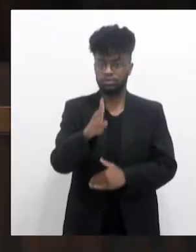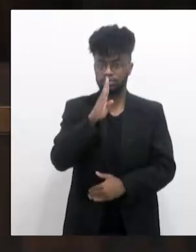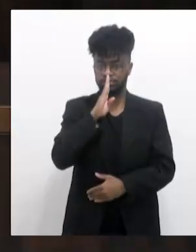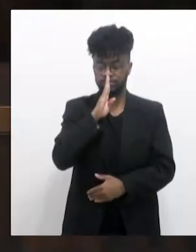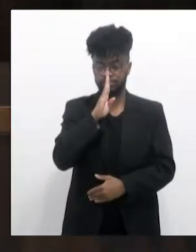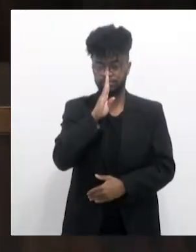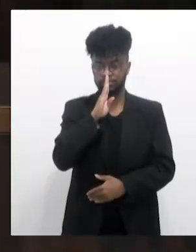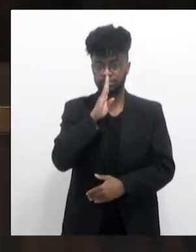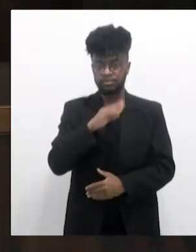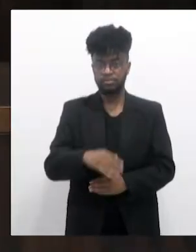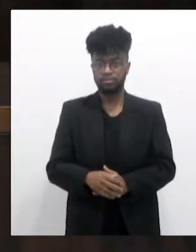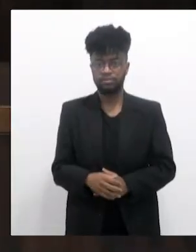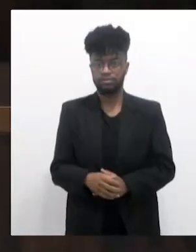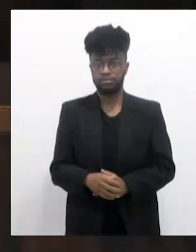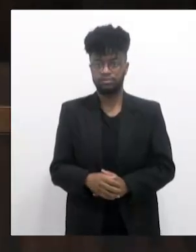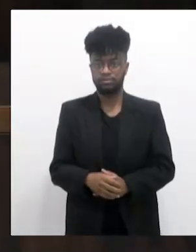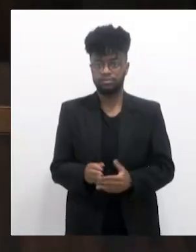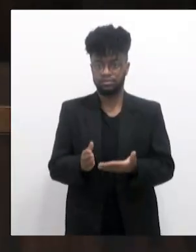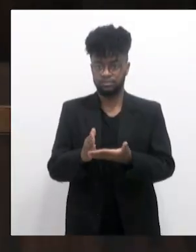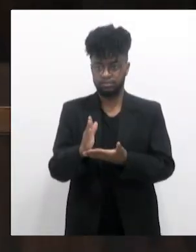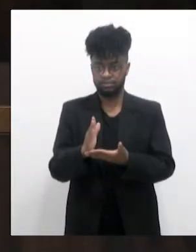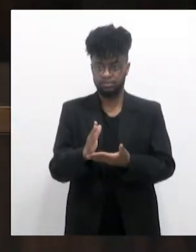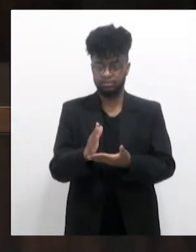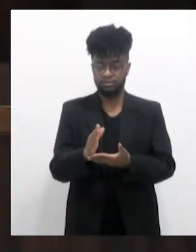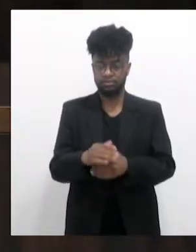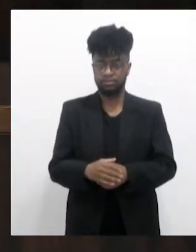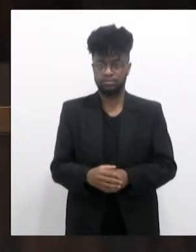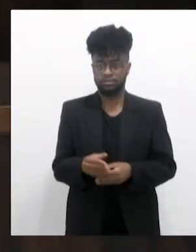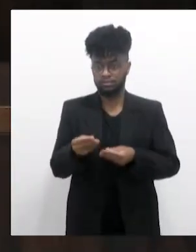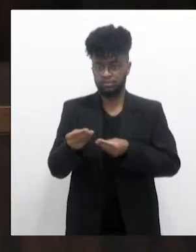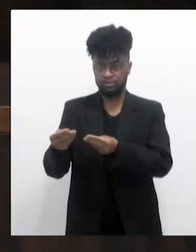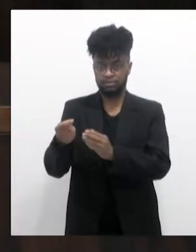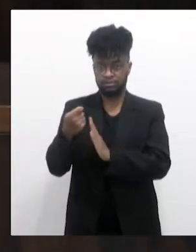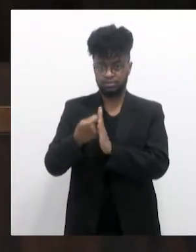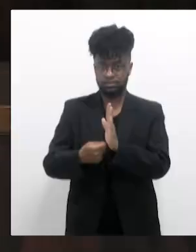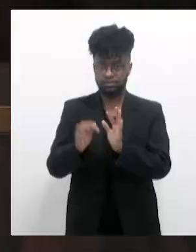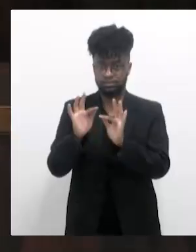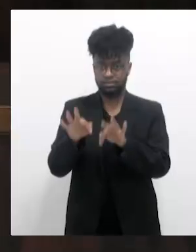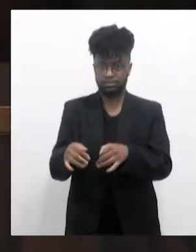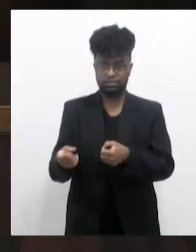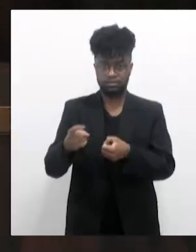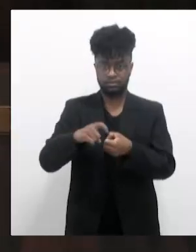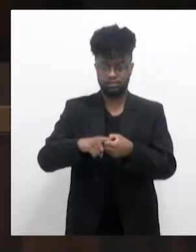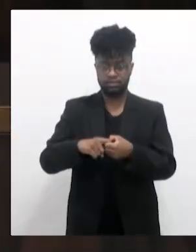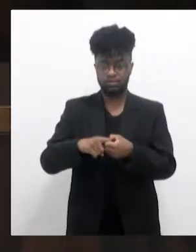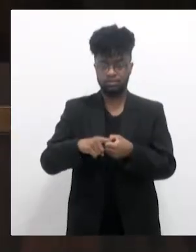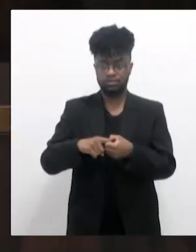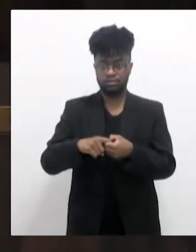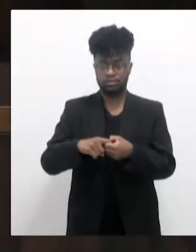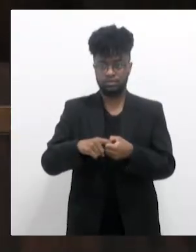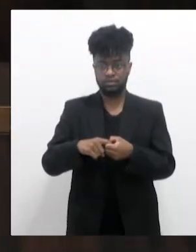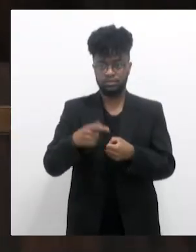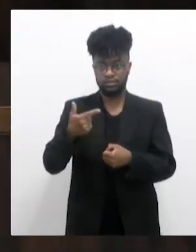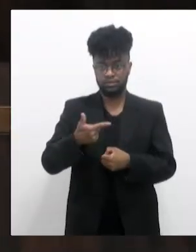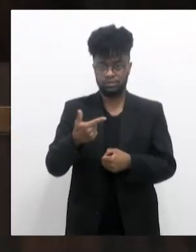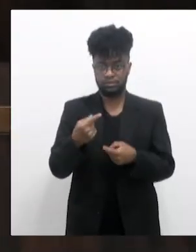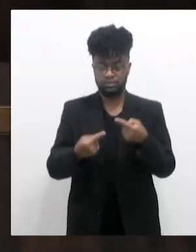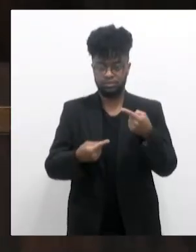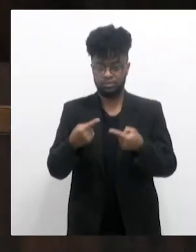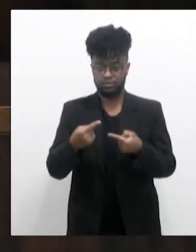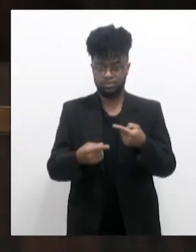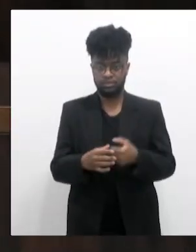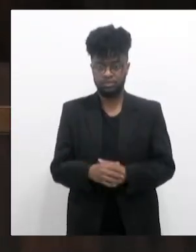aprovam, permaneçam como estão. Aprovado. Vai a redação do vencido para a segunda